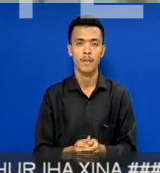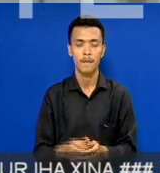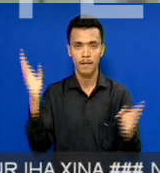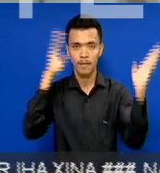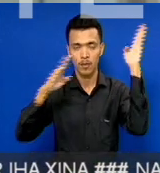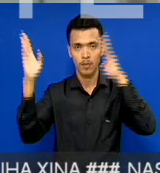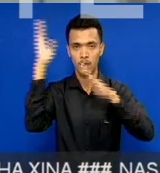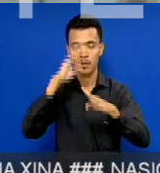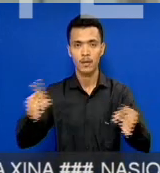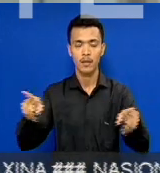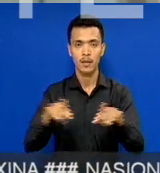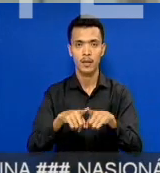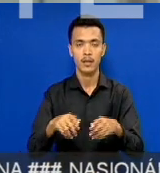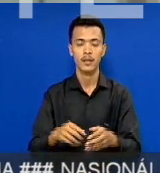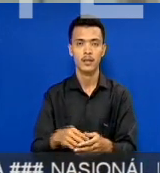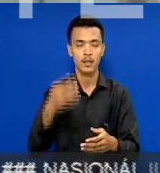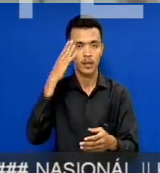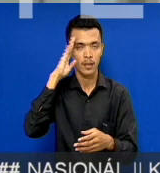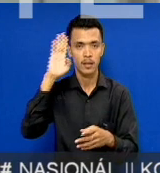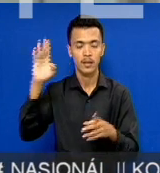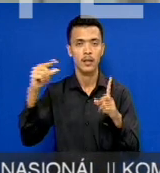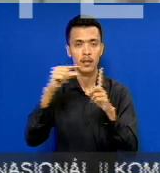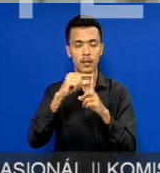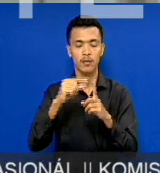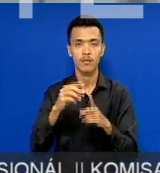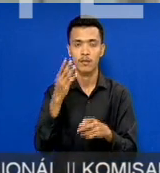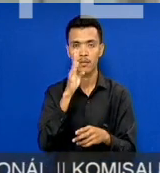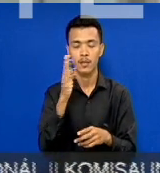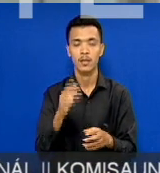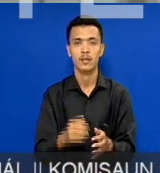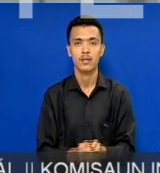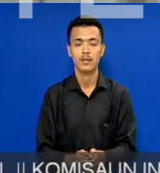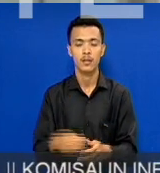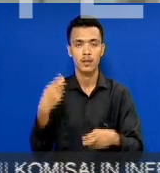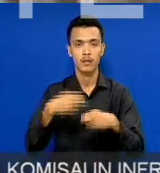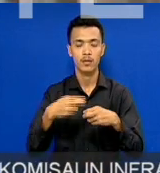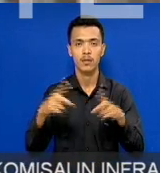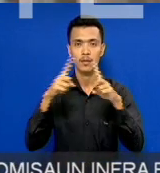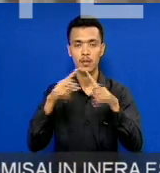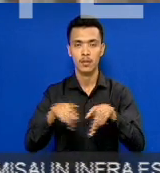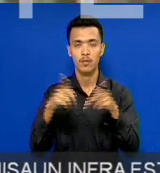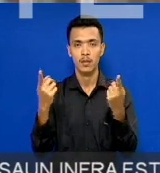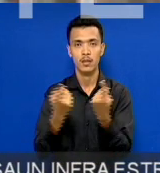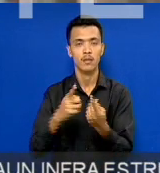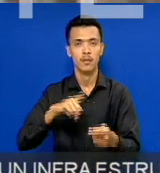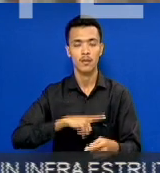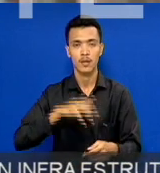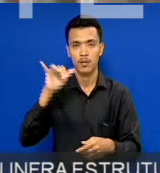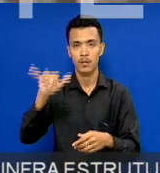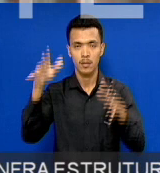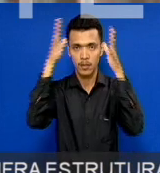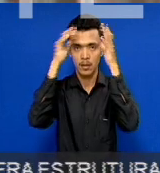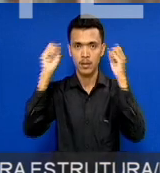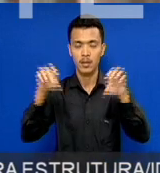problema ya, técnico, né, sa conhecimento da língua, né, dificultamos conhecimento ba itininha setor privado zira. Presidente